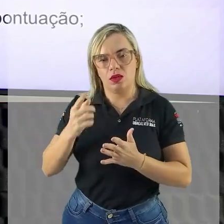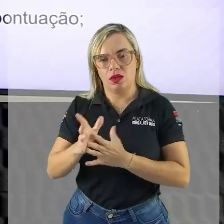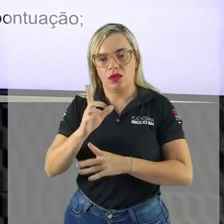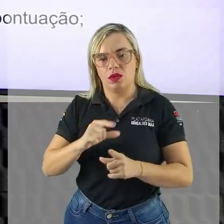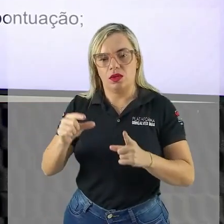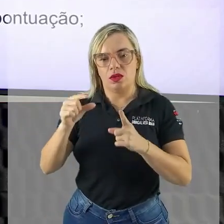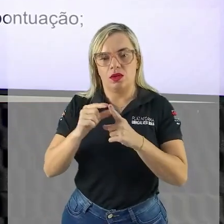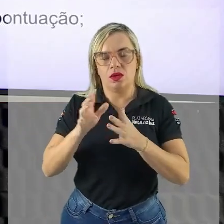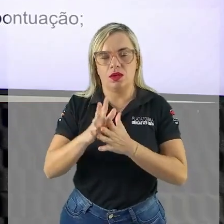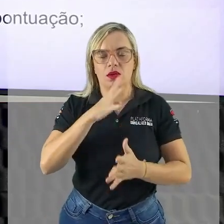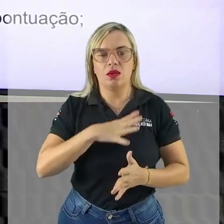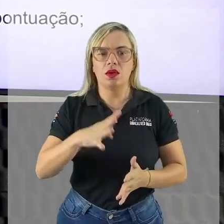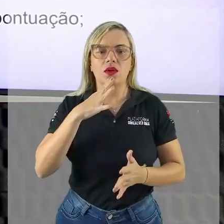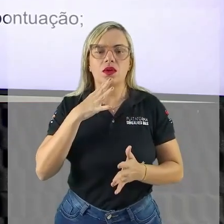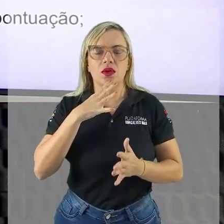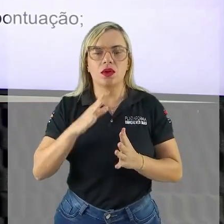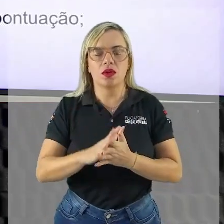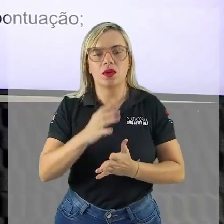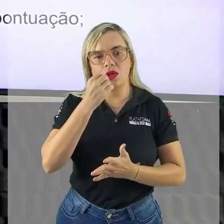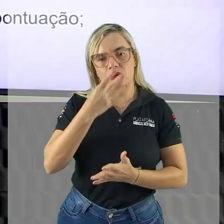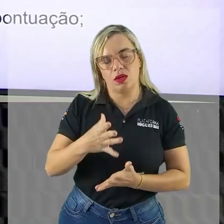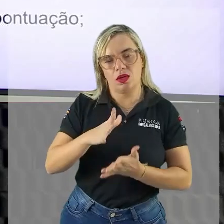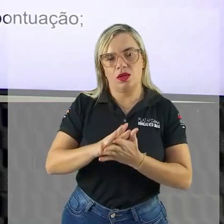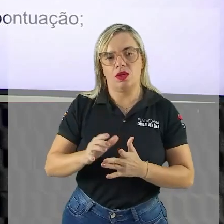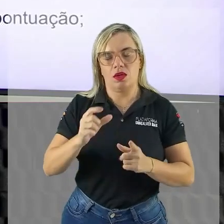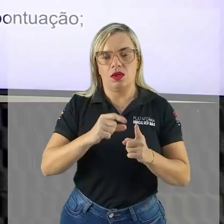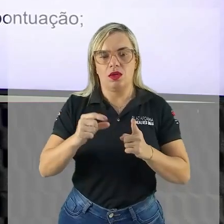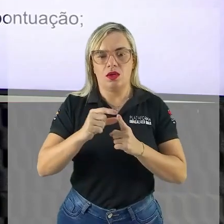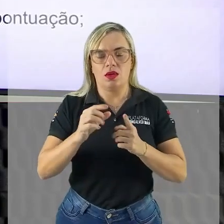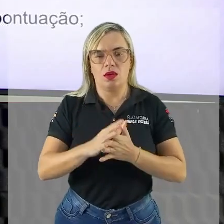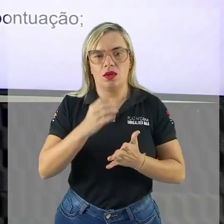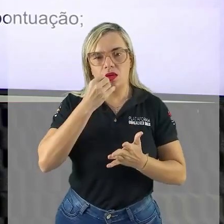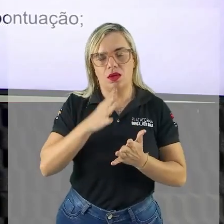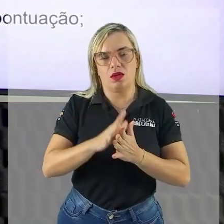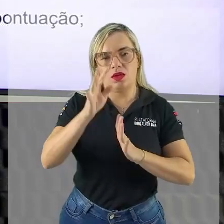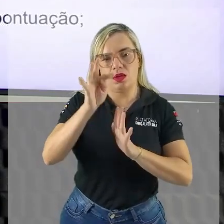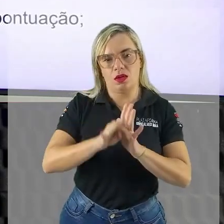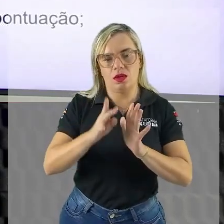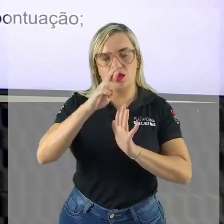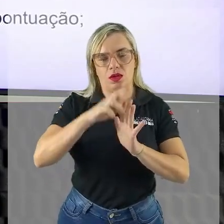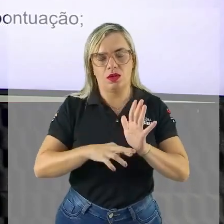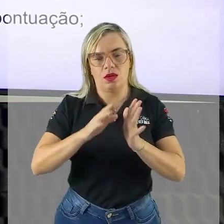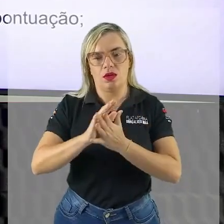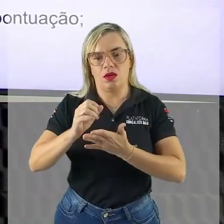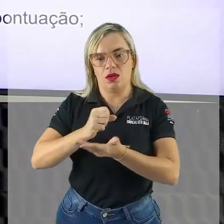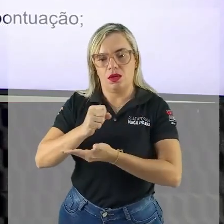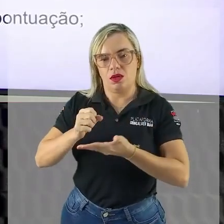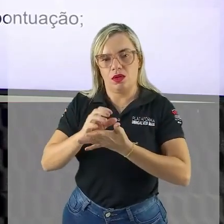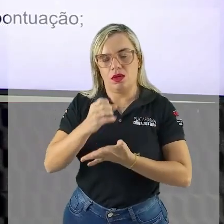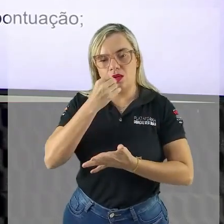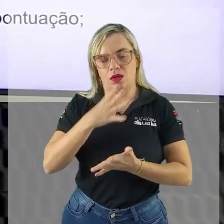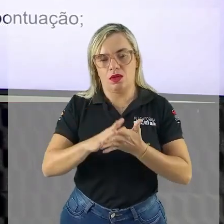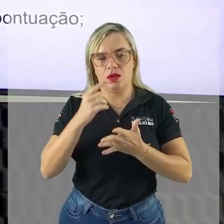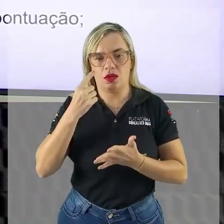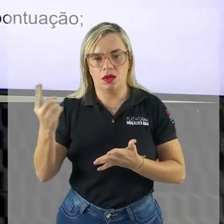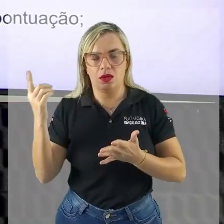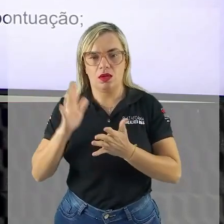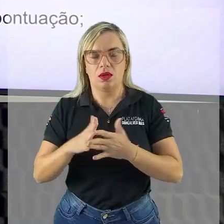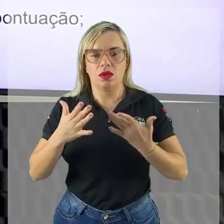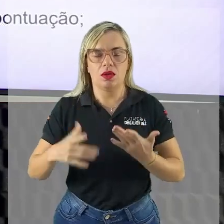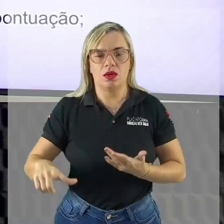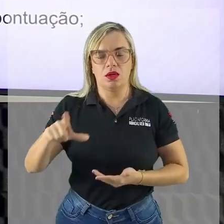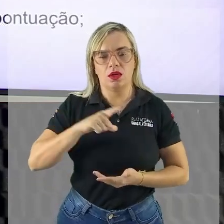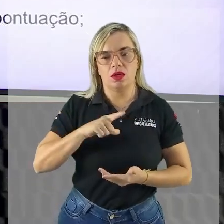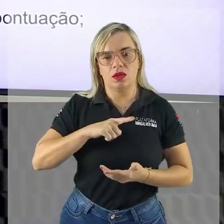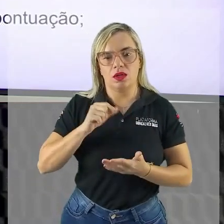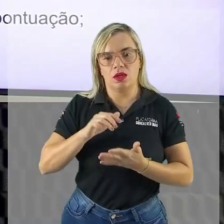necessário que você conheça bem as palavras para escrever um bom texto. Isso é uma regra básica, tá bom? Aqui, o que que você deve